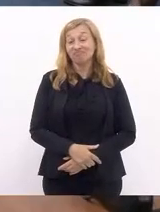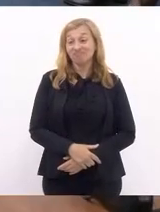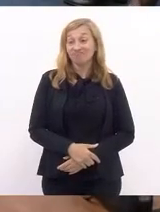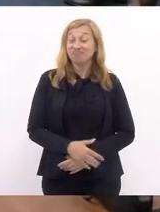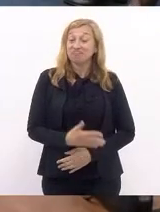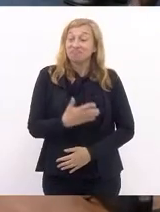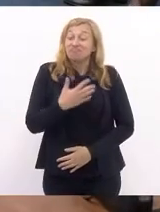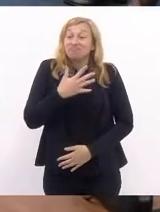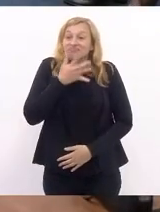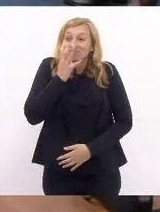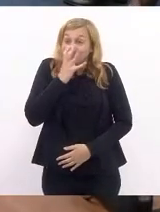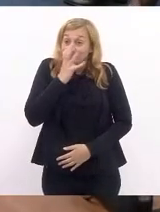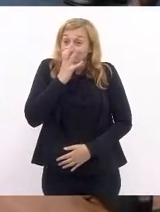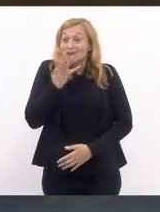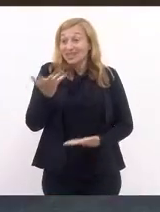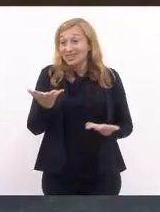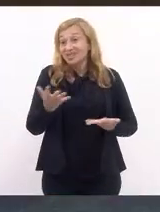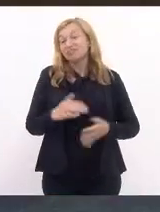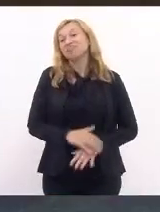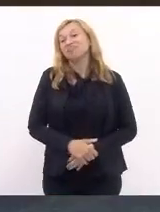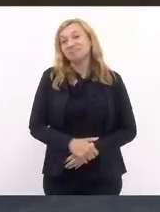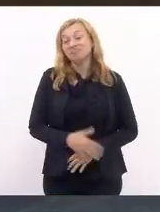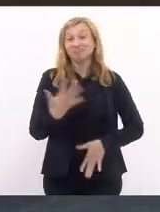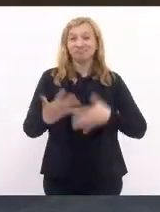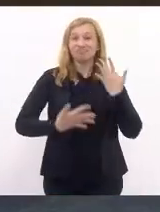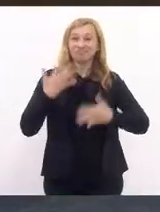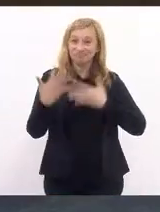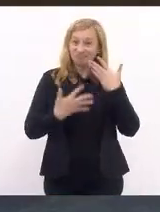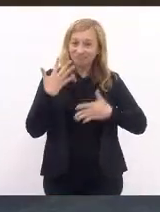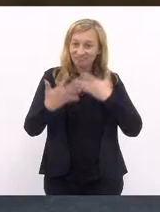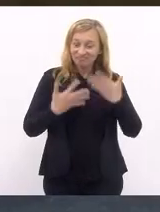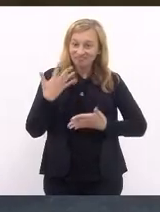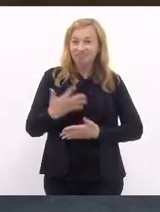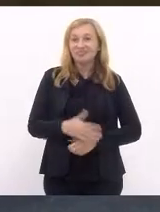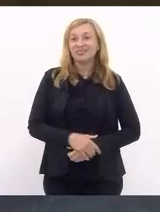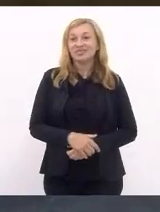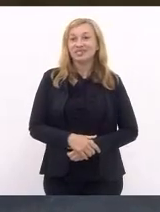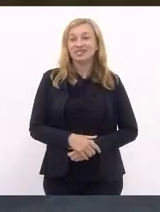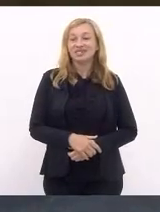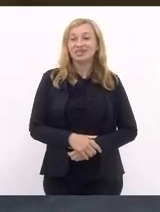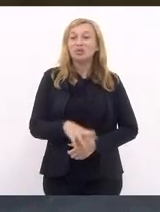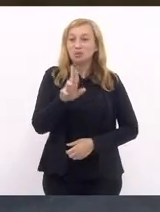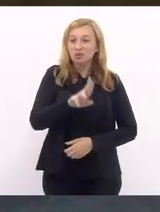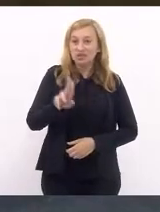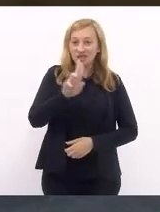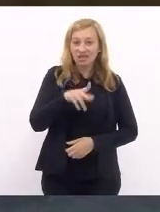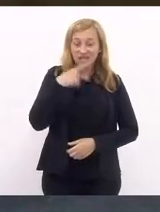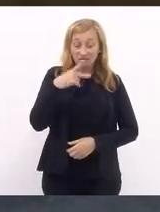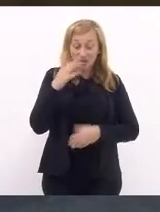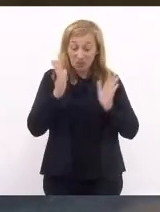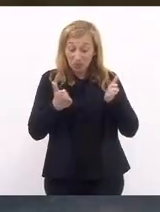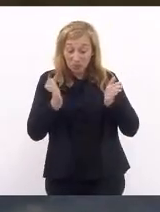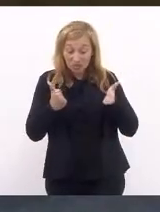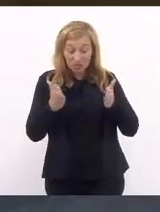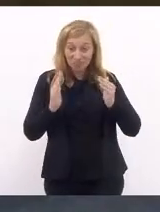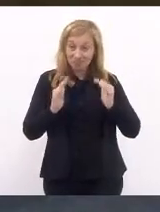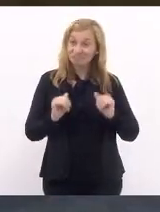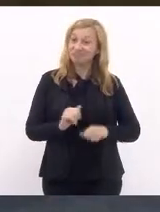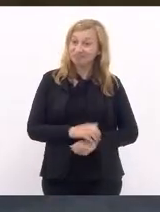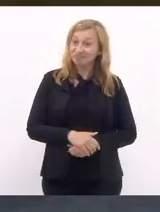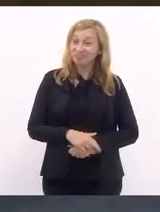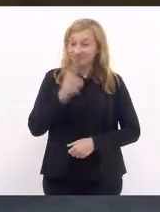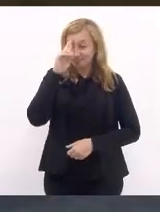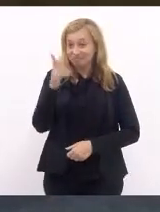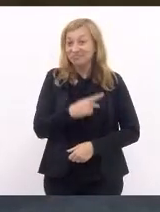tem um profunda admiração é com muita alegria que a gente vê usada essa palavra hoje aqui presidente eu